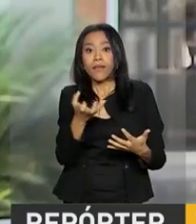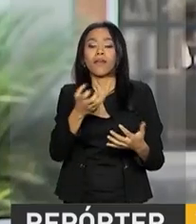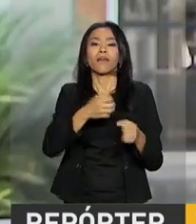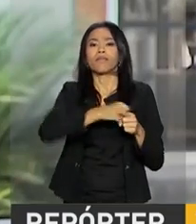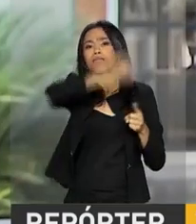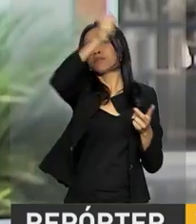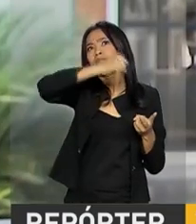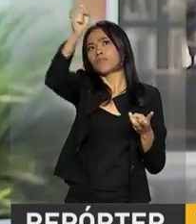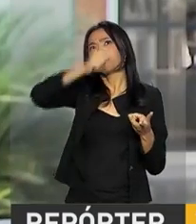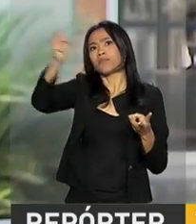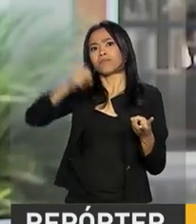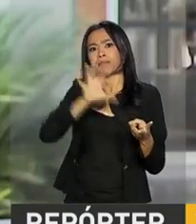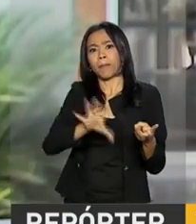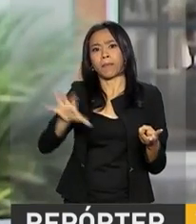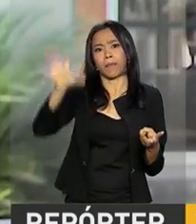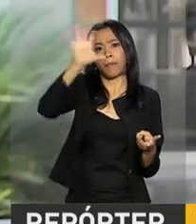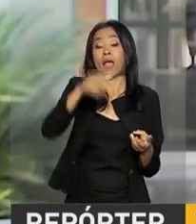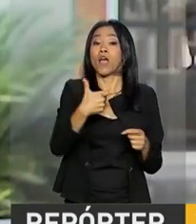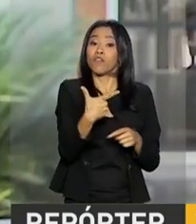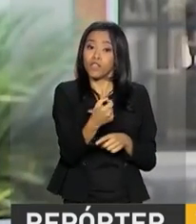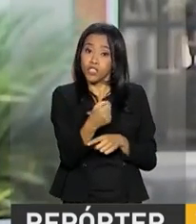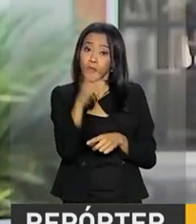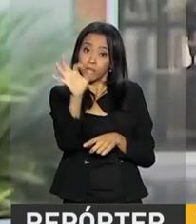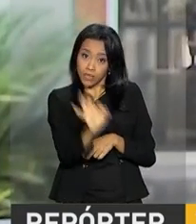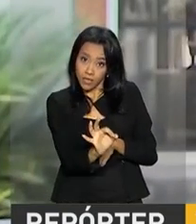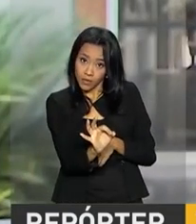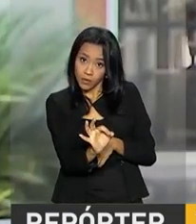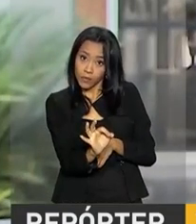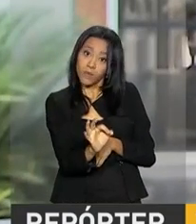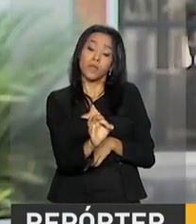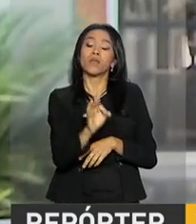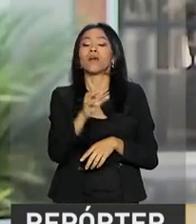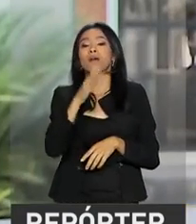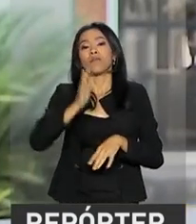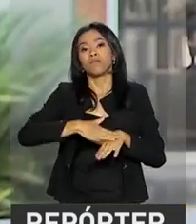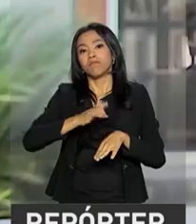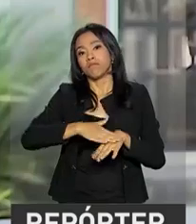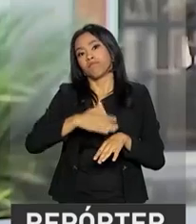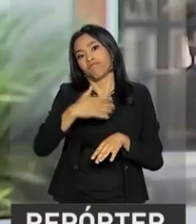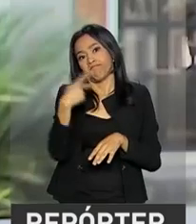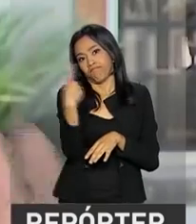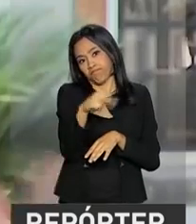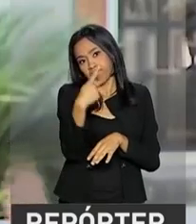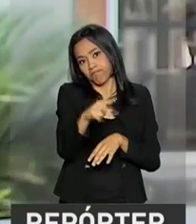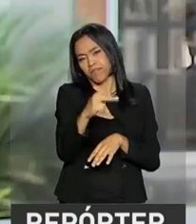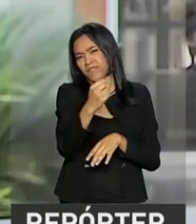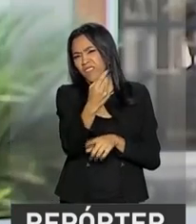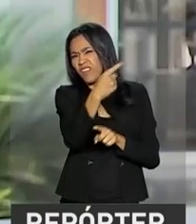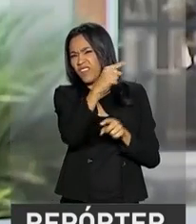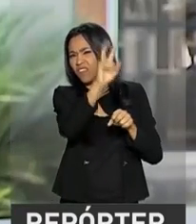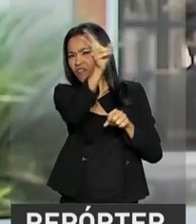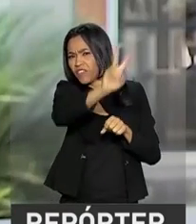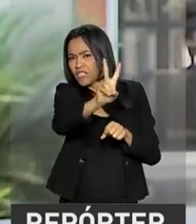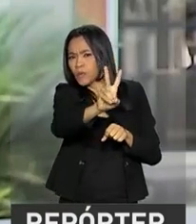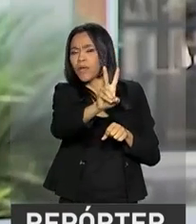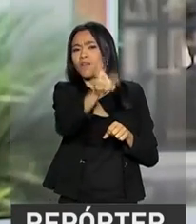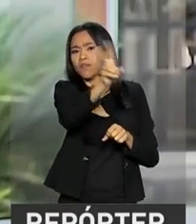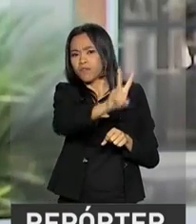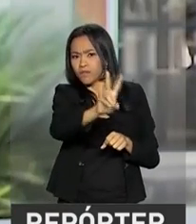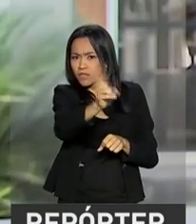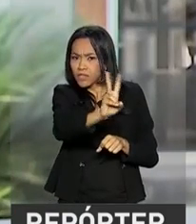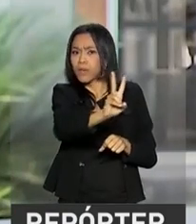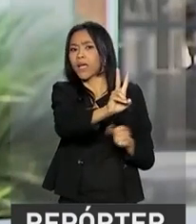interiorização. 20%, né, fizeram o seu caminho, né, desde a Venezuela, chegaram até Boa